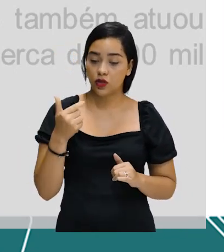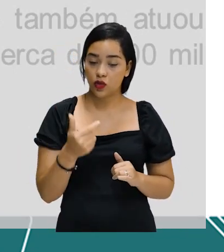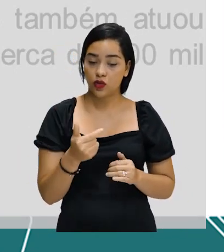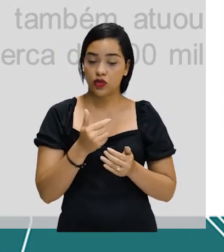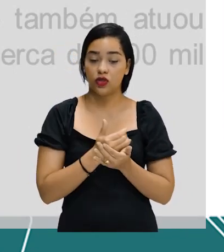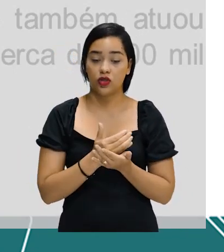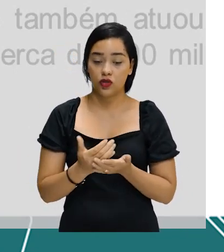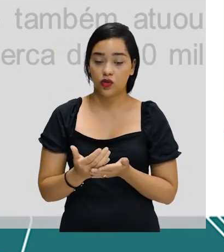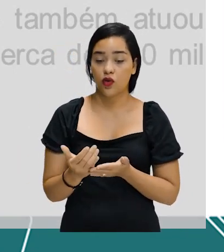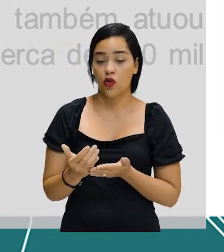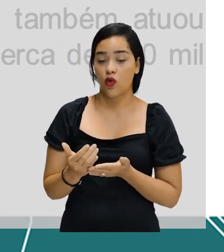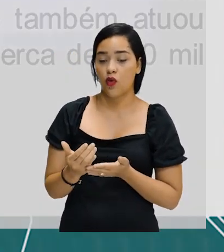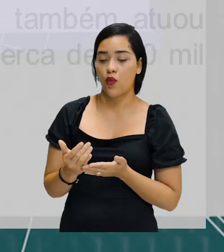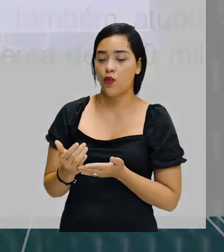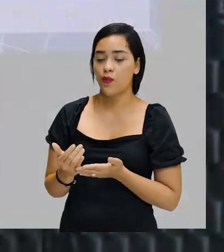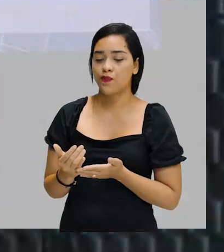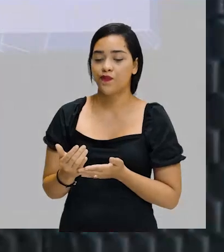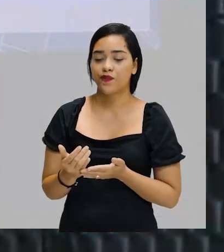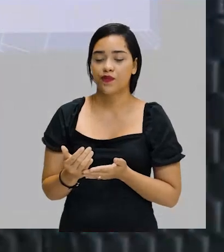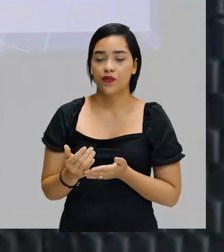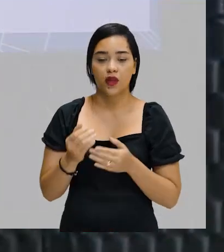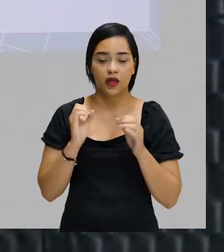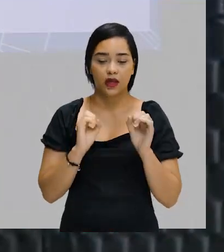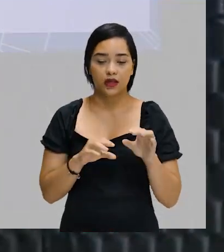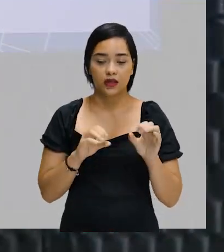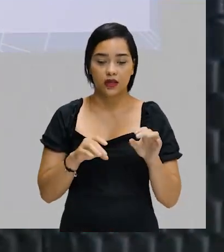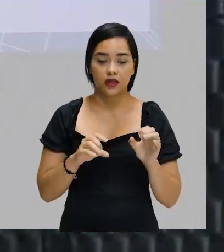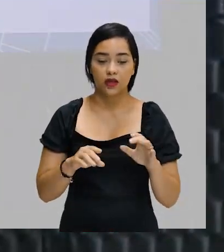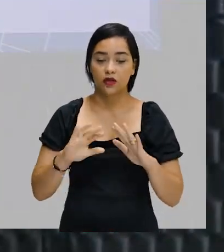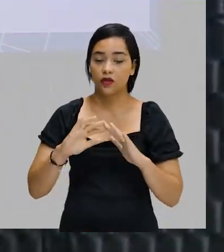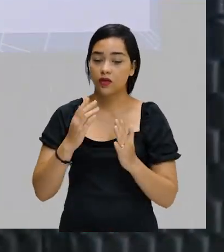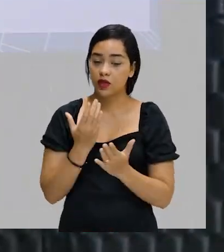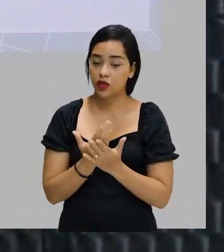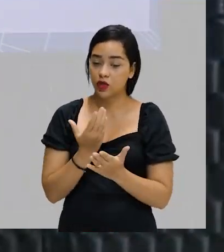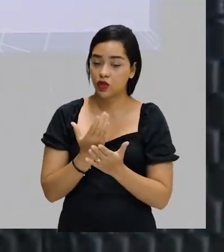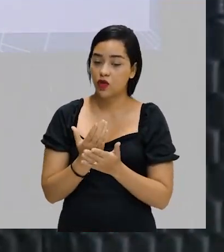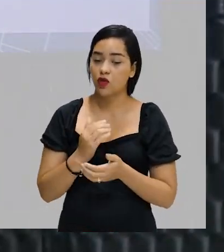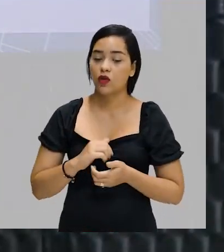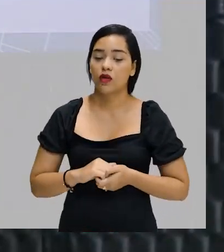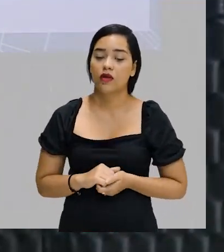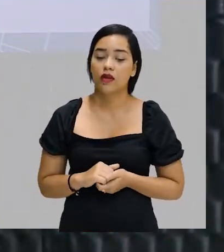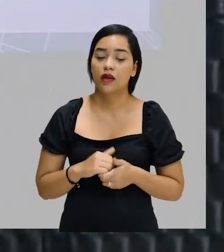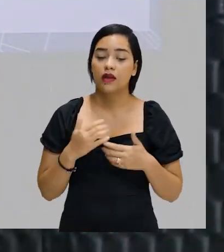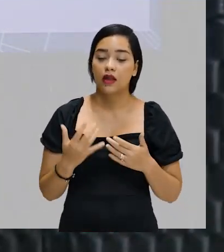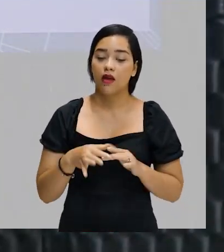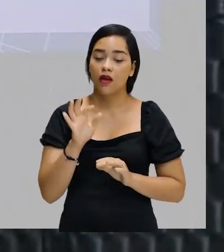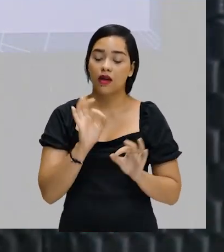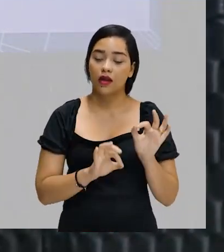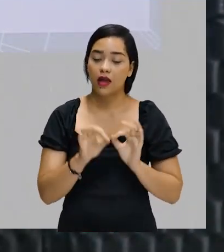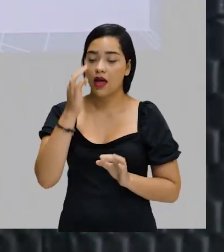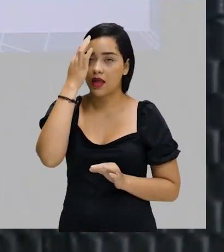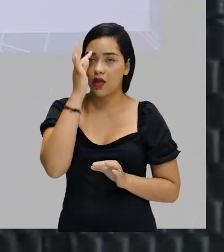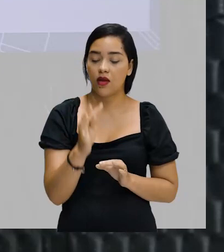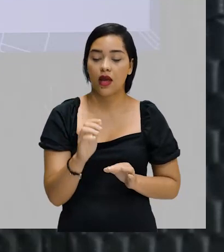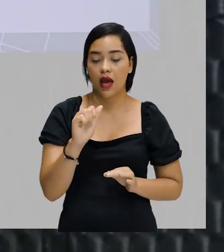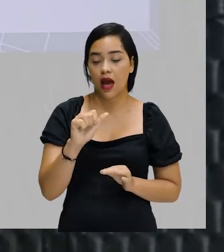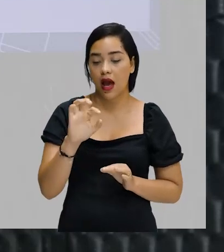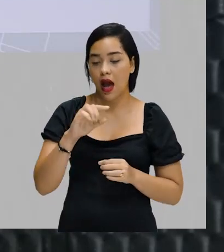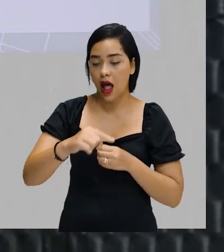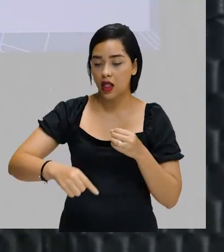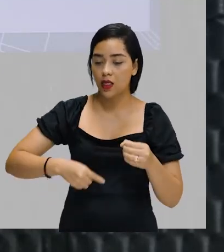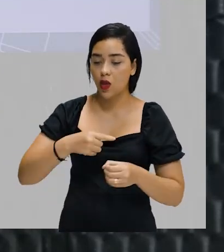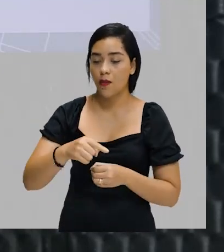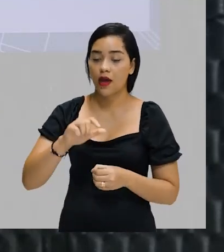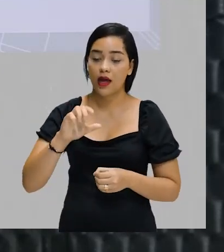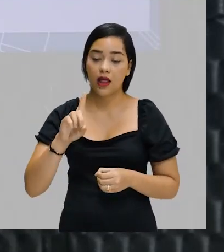ele iniciou sua brilhante carreira lecionando em uma escola. Além de ter elaborado a teoria